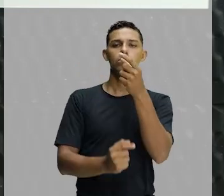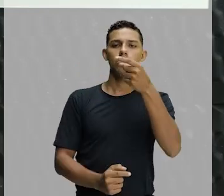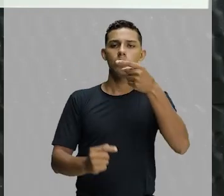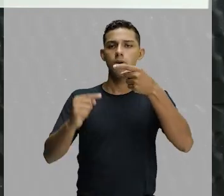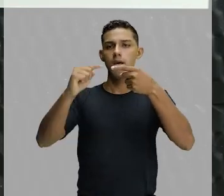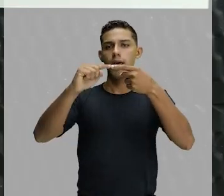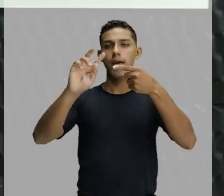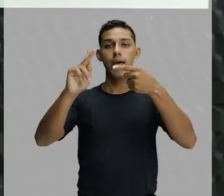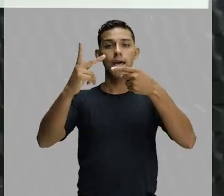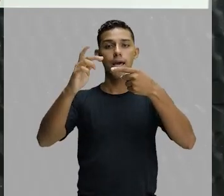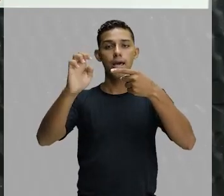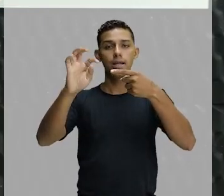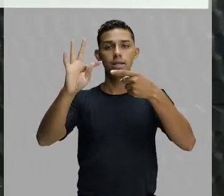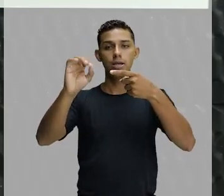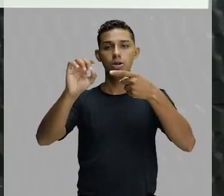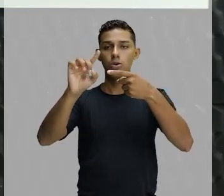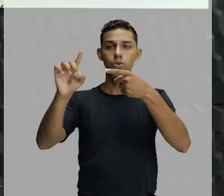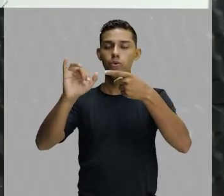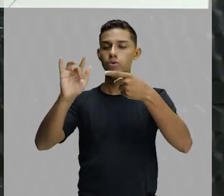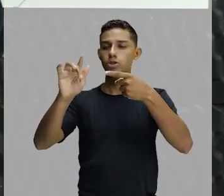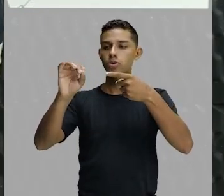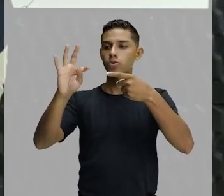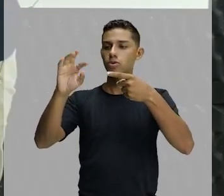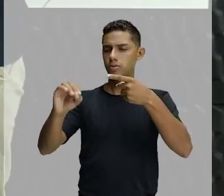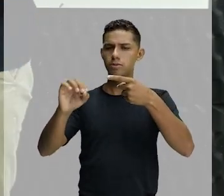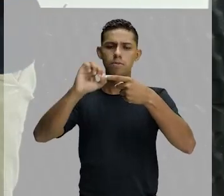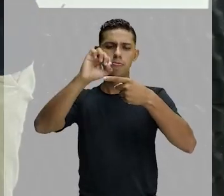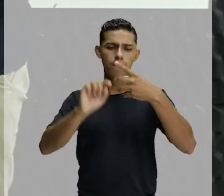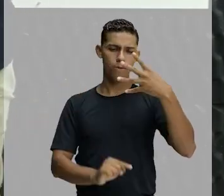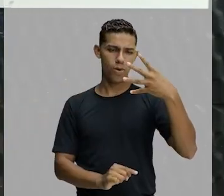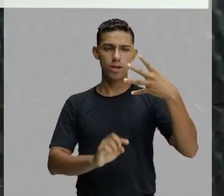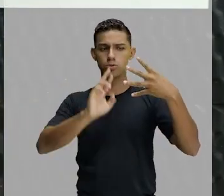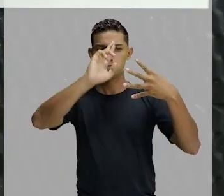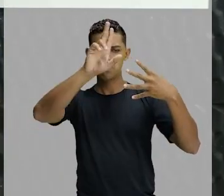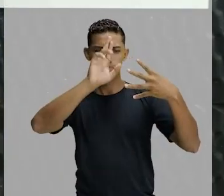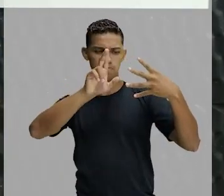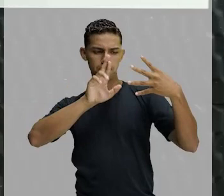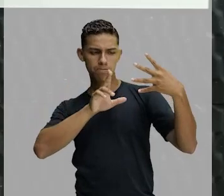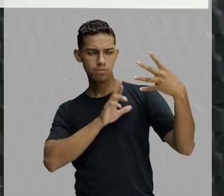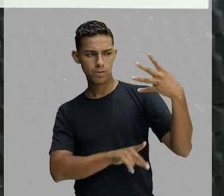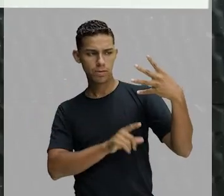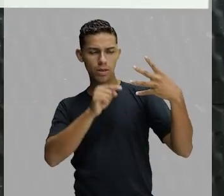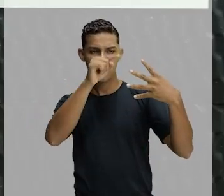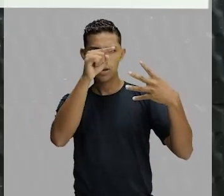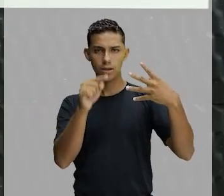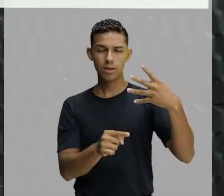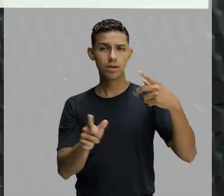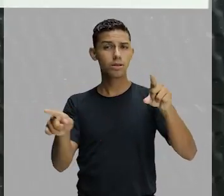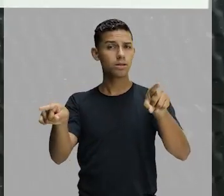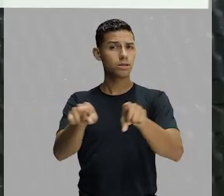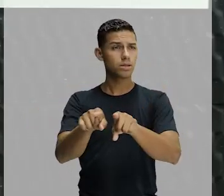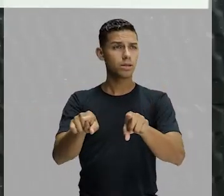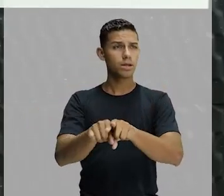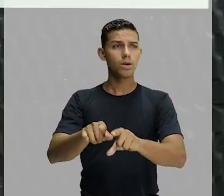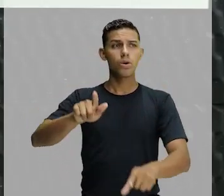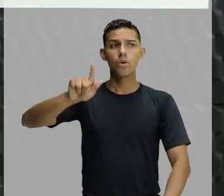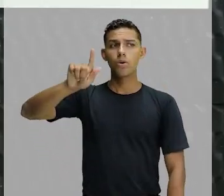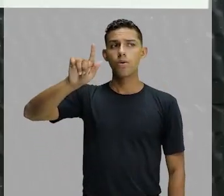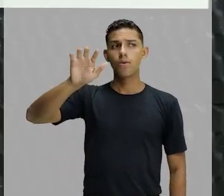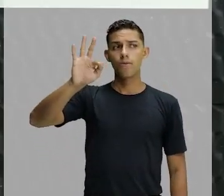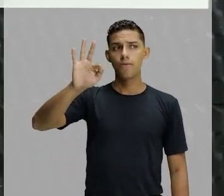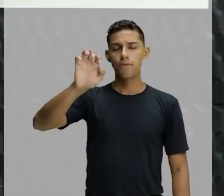heterozigoto. E aqui eu tenho essas quatro combinações diferentes. E a proporção fenotípica e